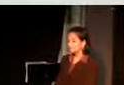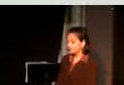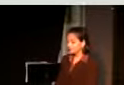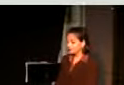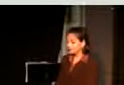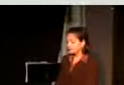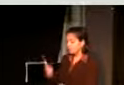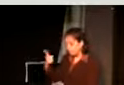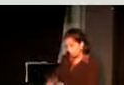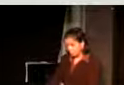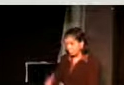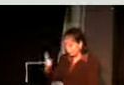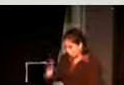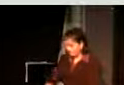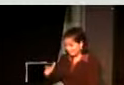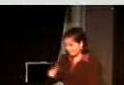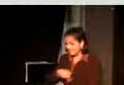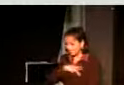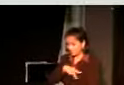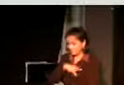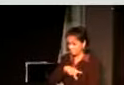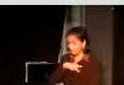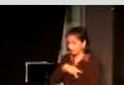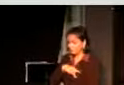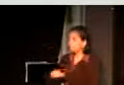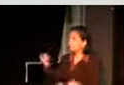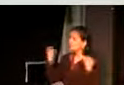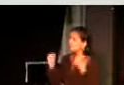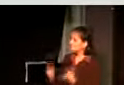pode falar de novo só para eu tomar uma água